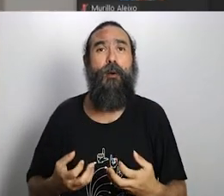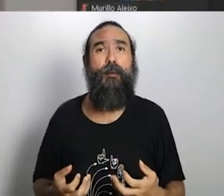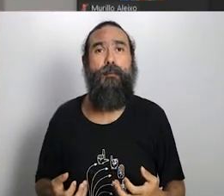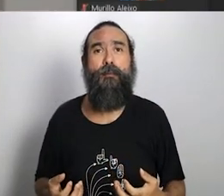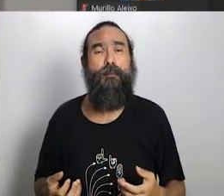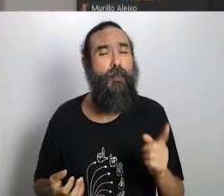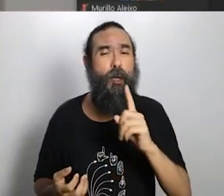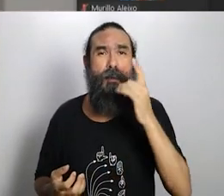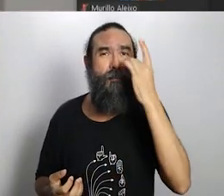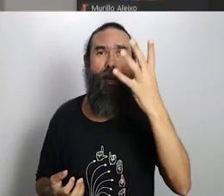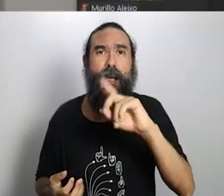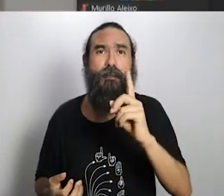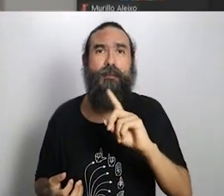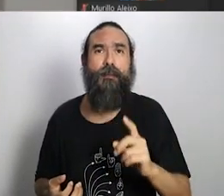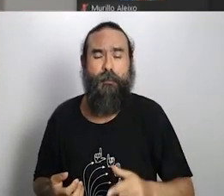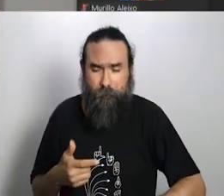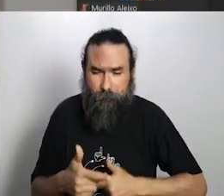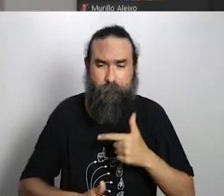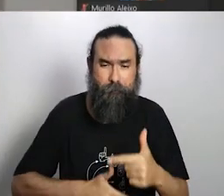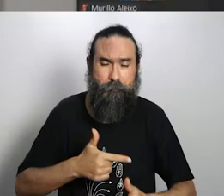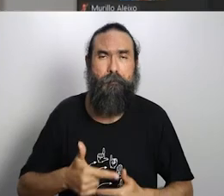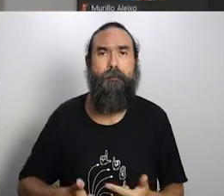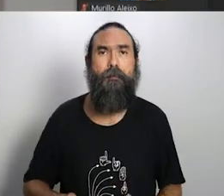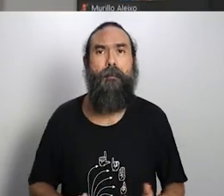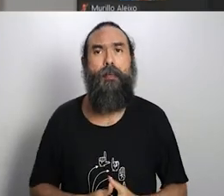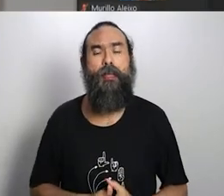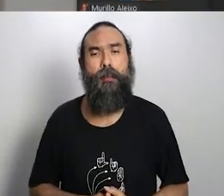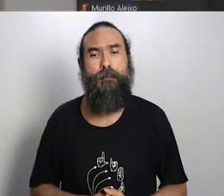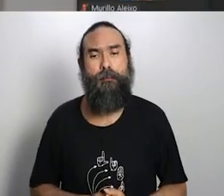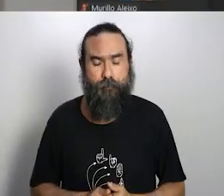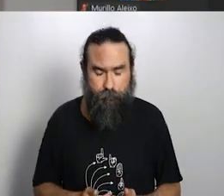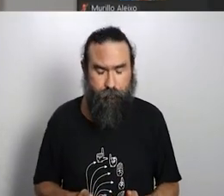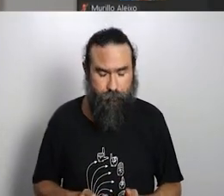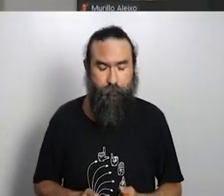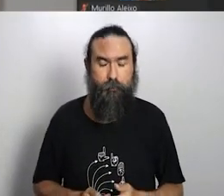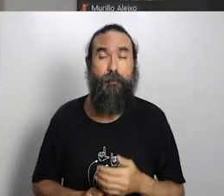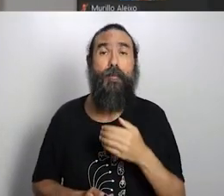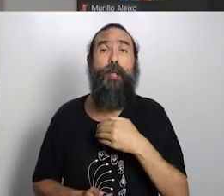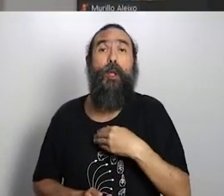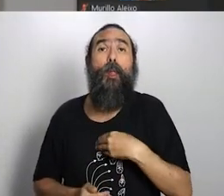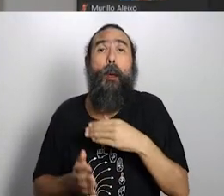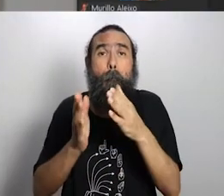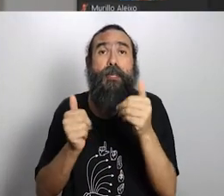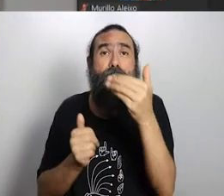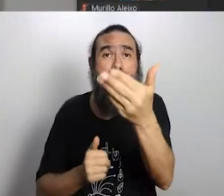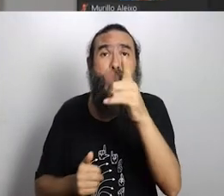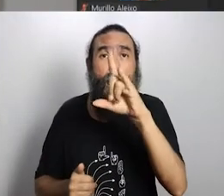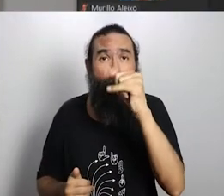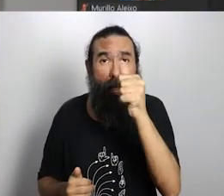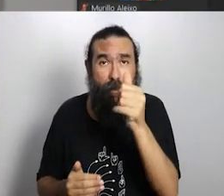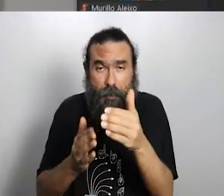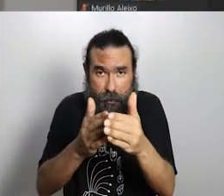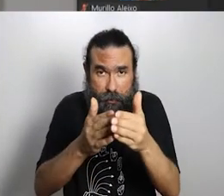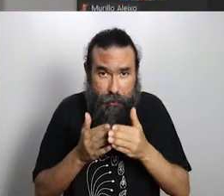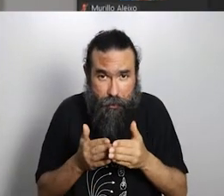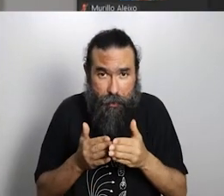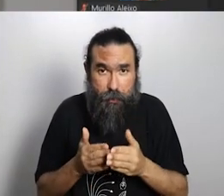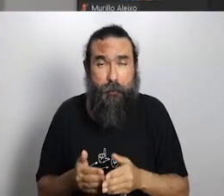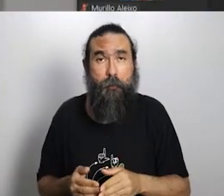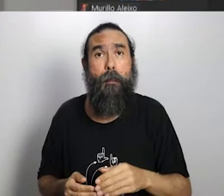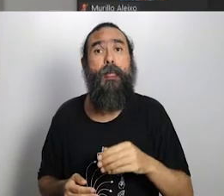Beto estiver aí, eu vou pedir essa licença para o encontro de culturas tradicionais, eu vou pedir uma licença para quem está em casa e para os